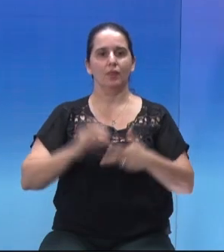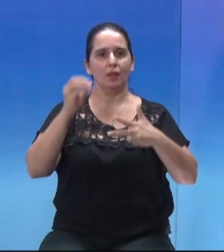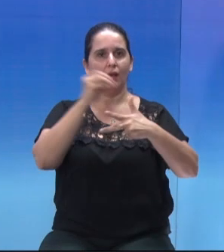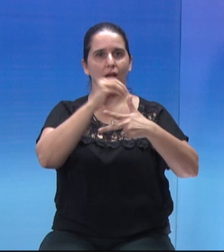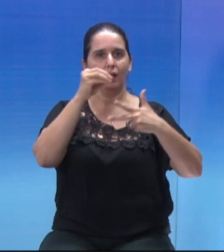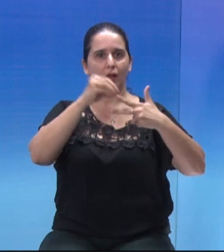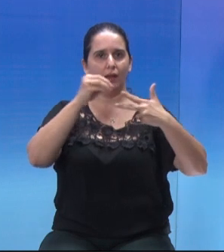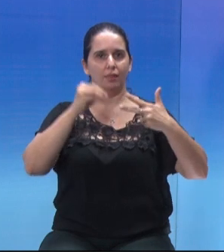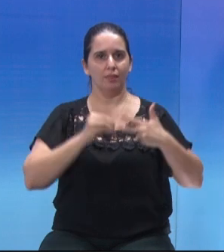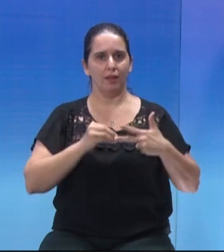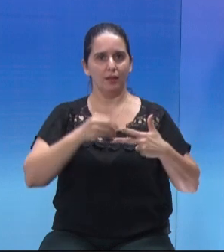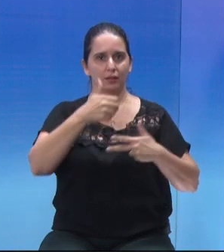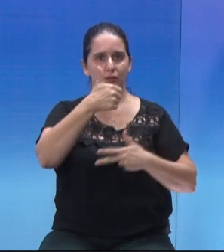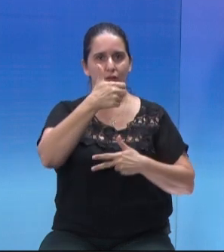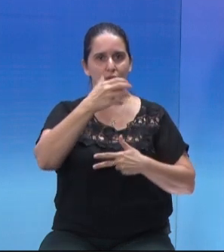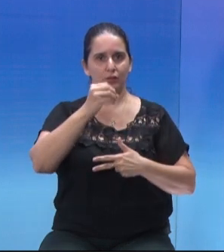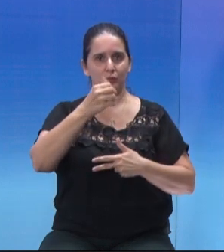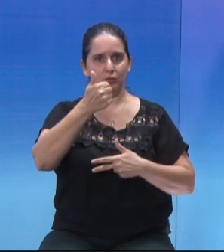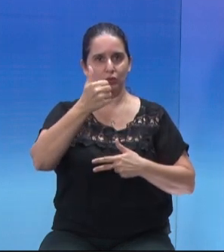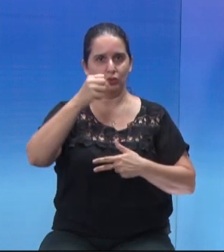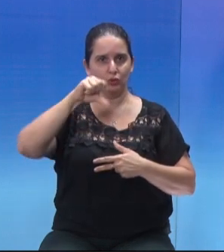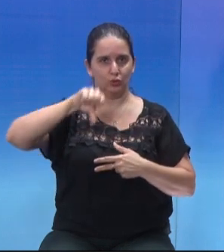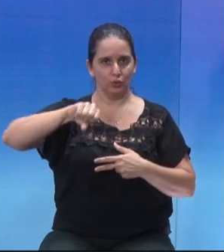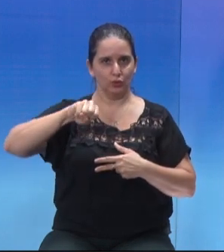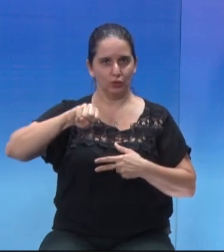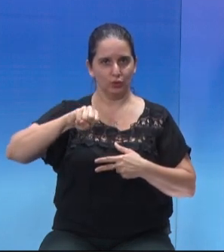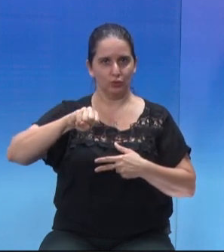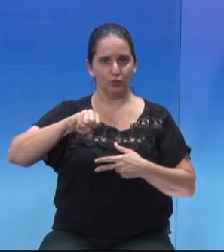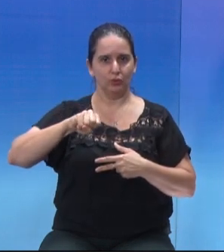Enem, questão 57.